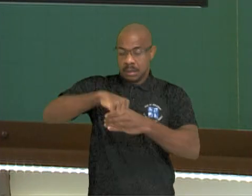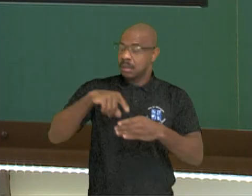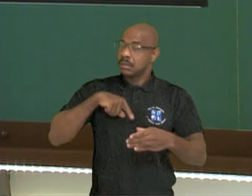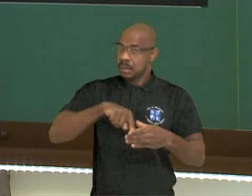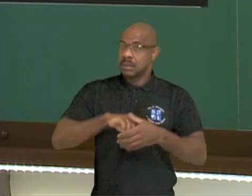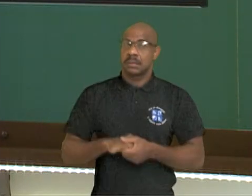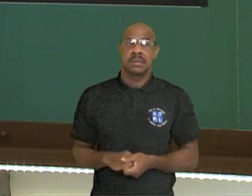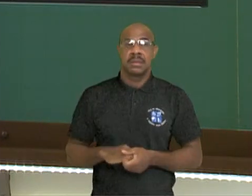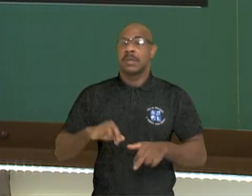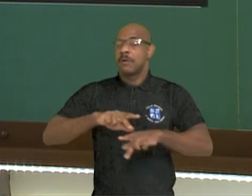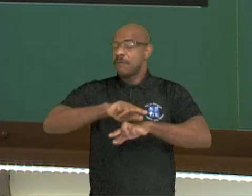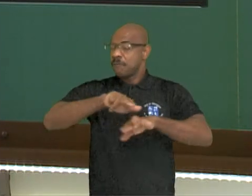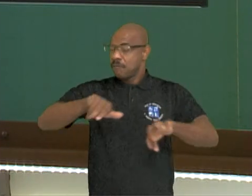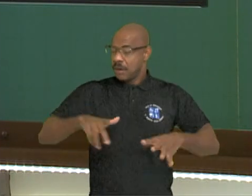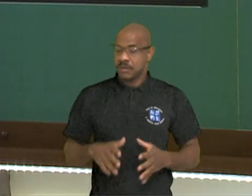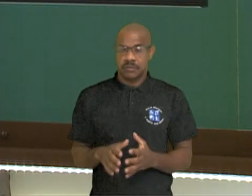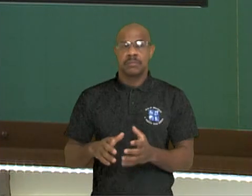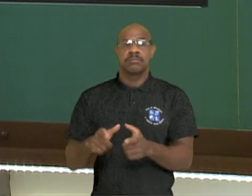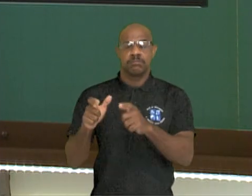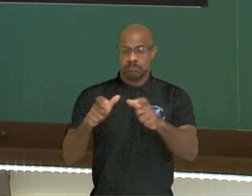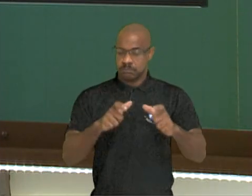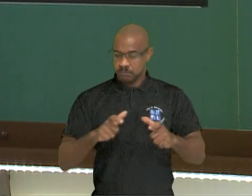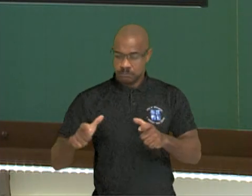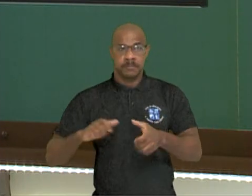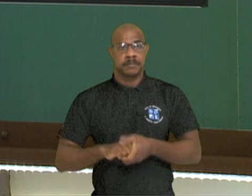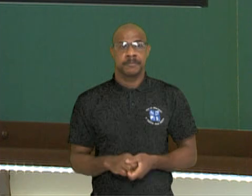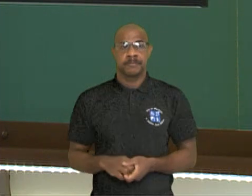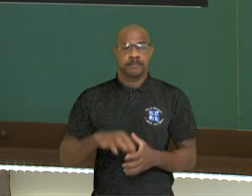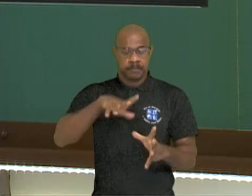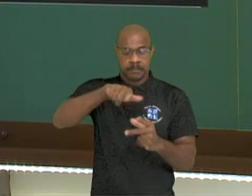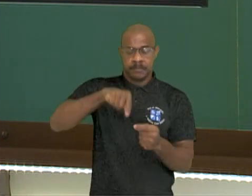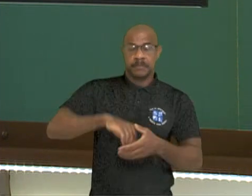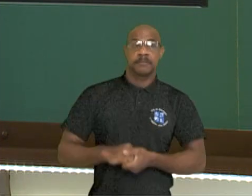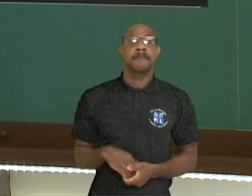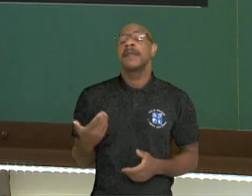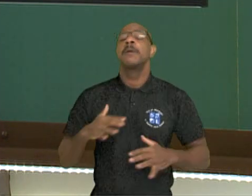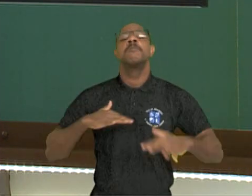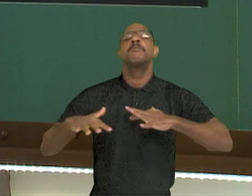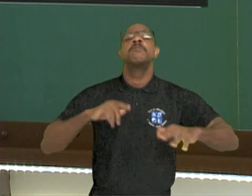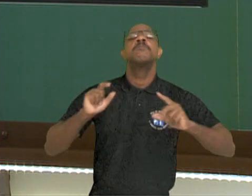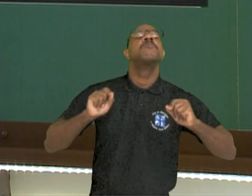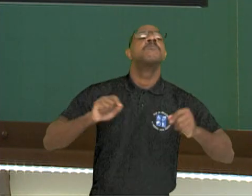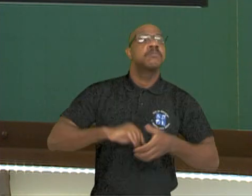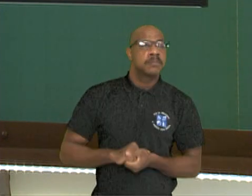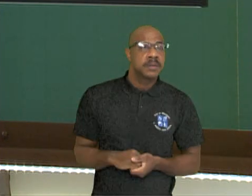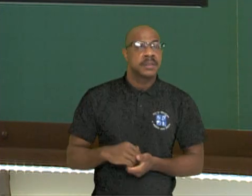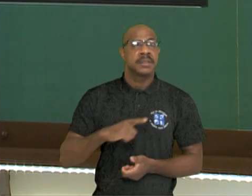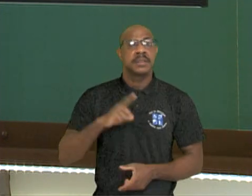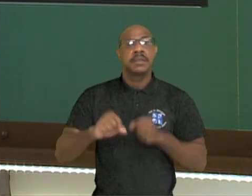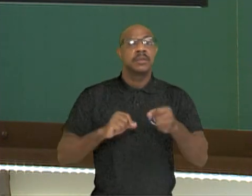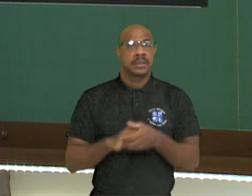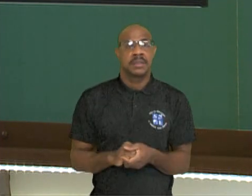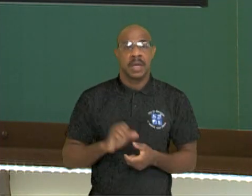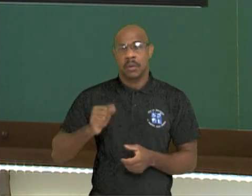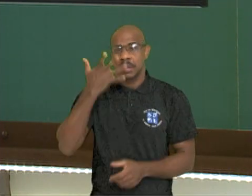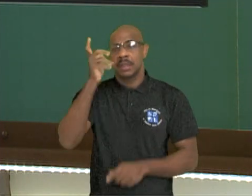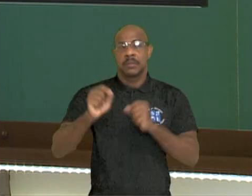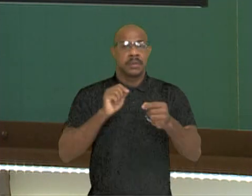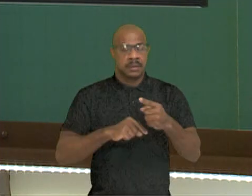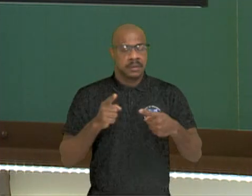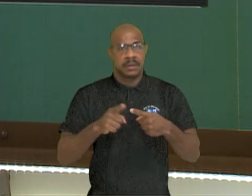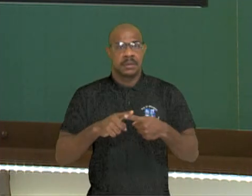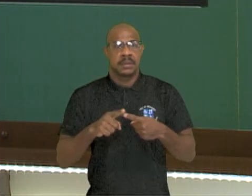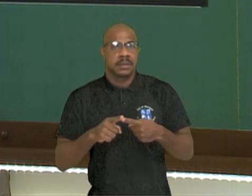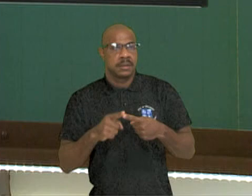imensos pedaços do planeta Terra. E aí, com essa movimentação, nós vamos ter como consequências ali formação